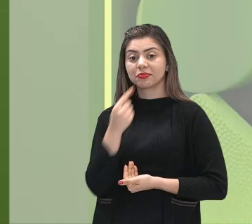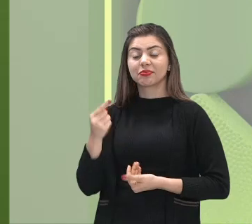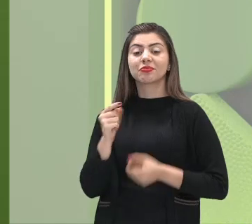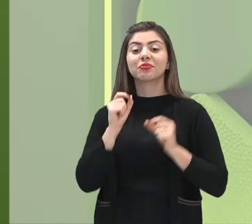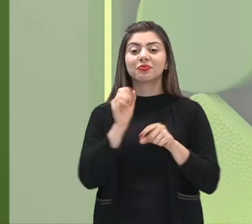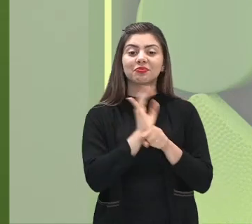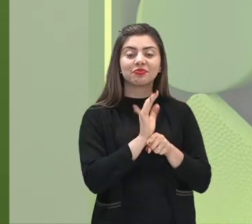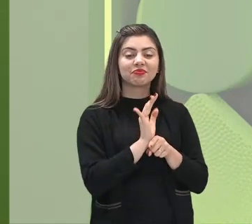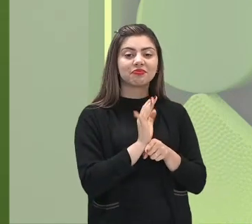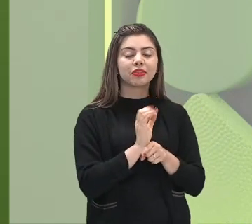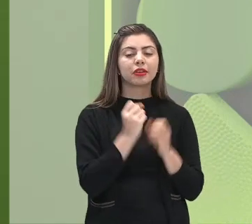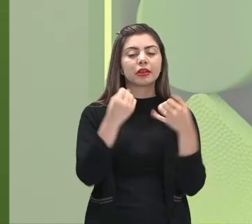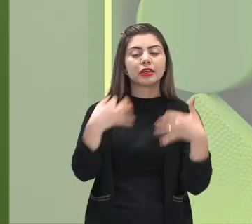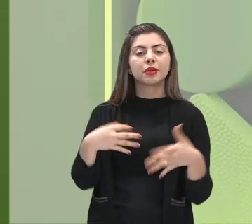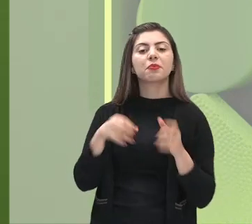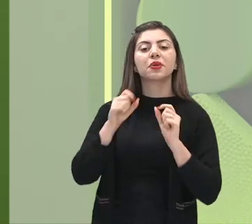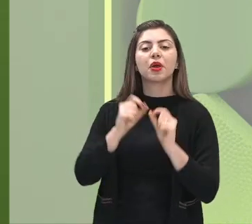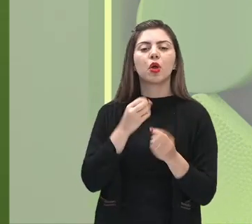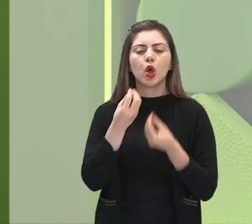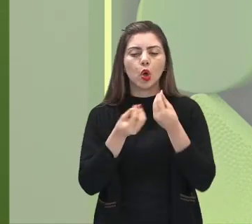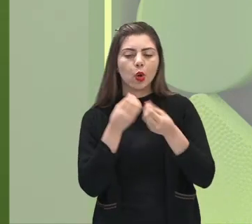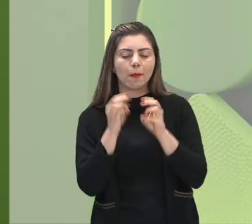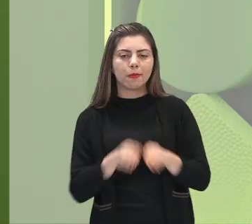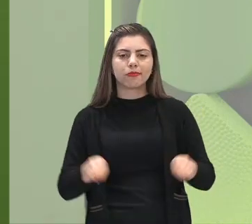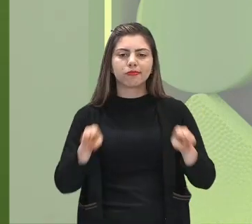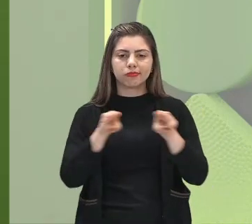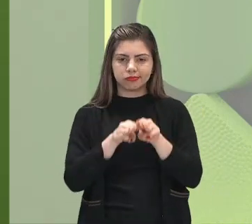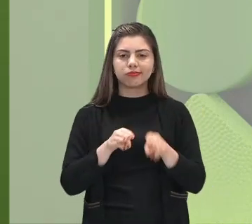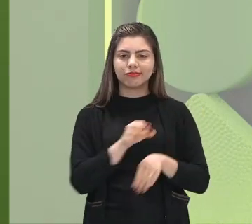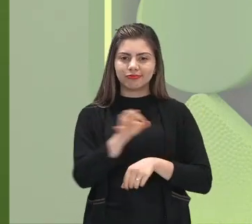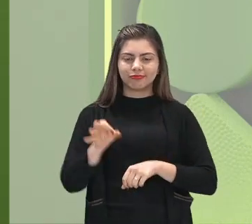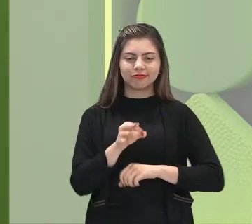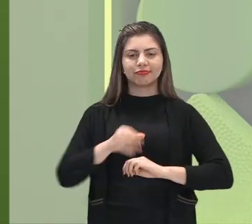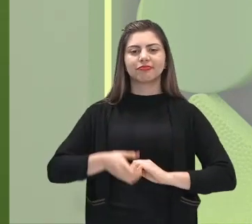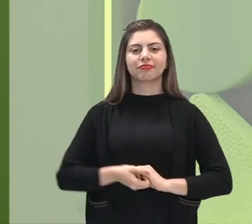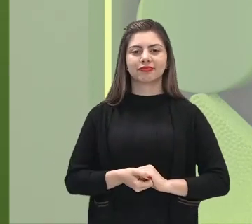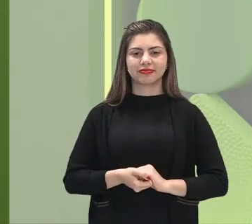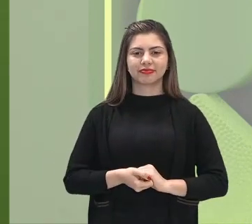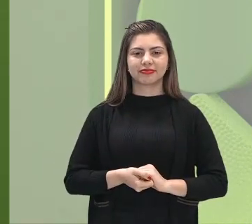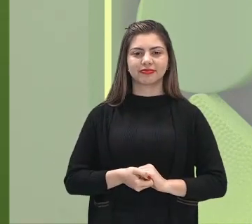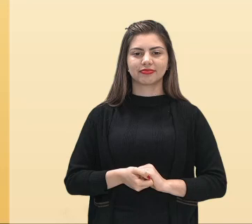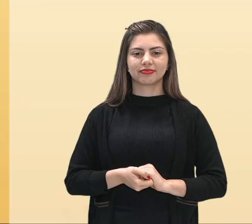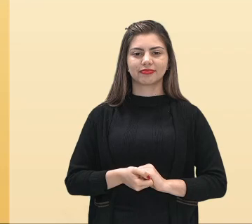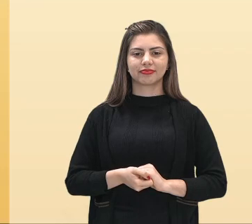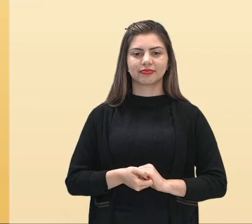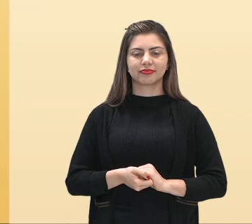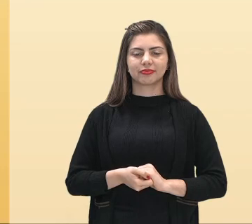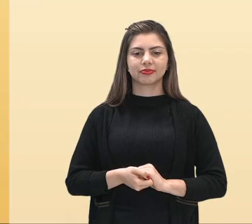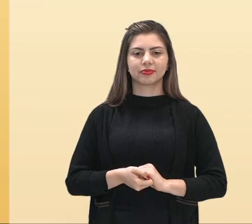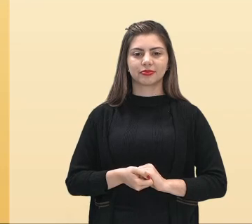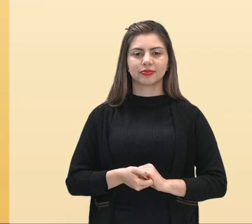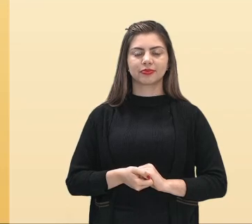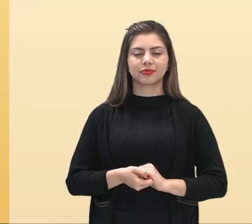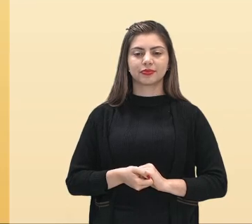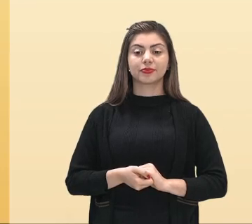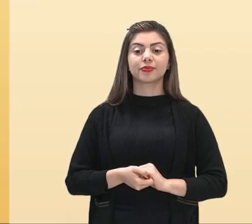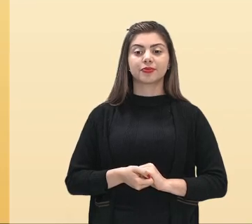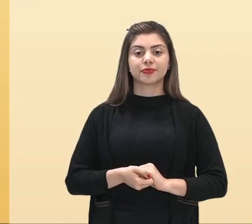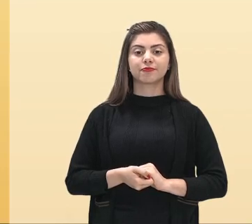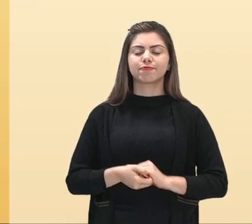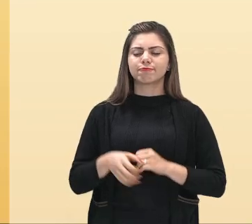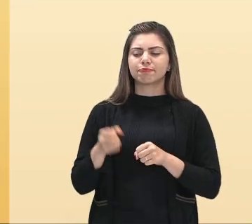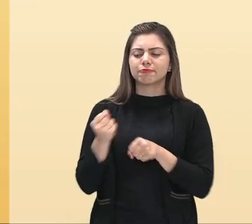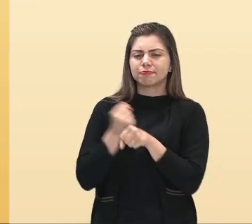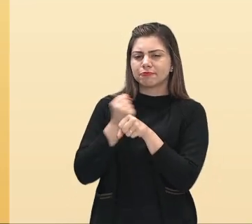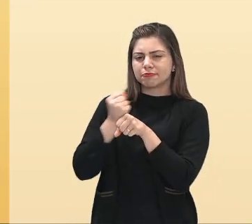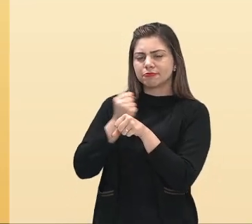nosso vídeo dos conceitos básicos do magnetismo. Vamos lá. Há séculos, os